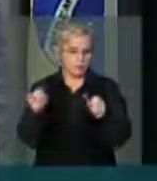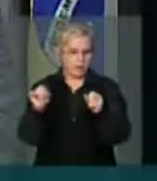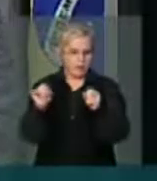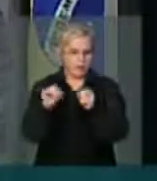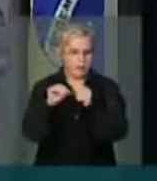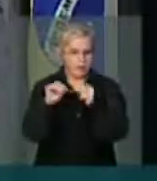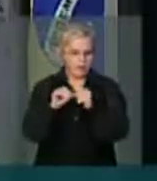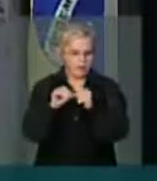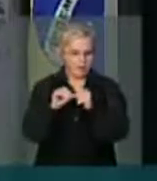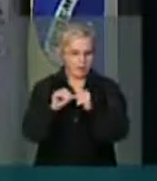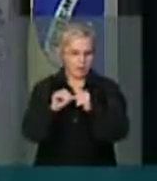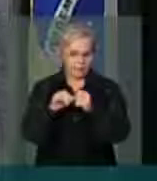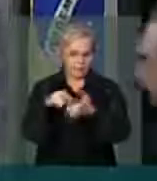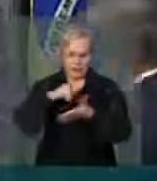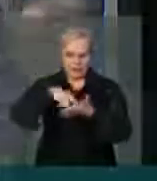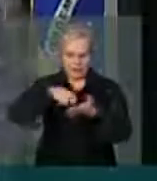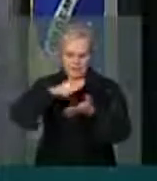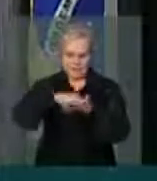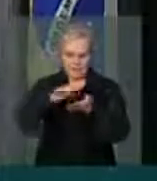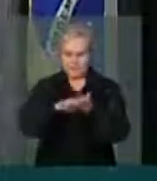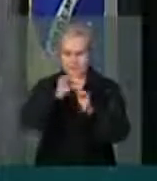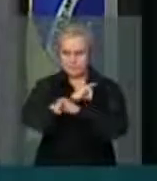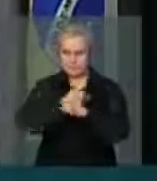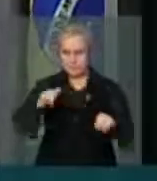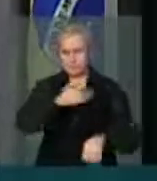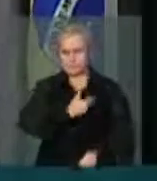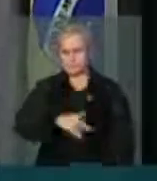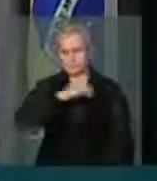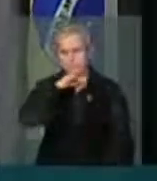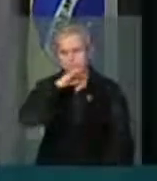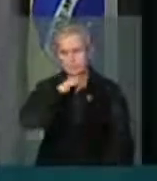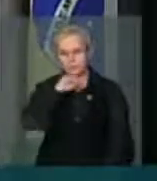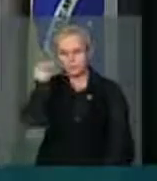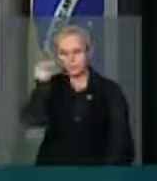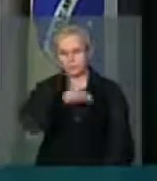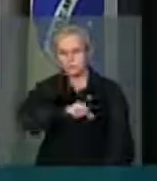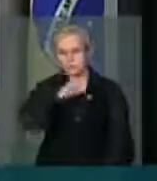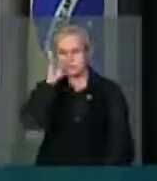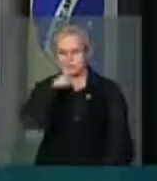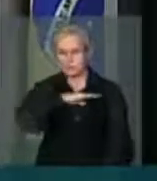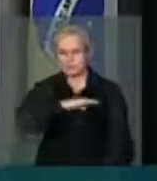fazendo a declaração de um governo ruim e péssimo.